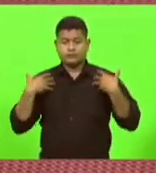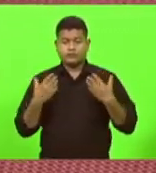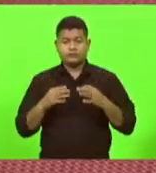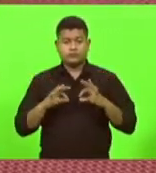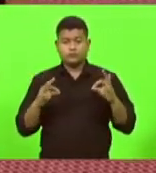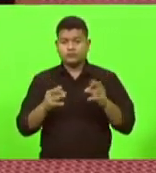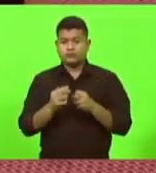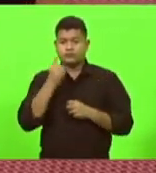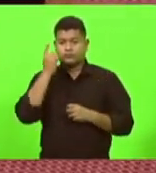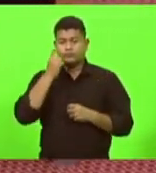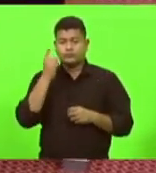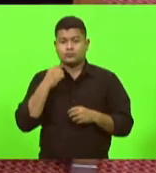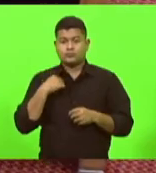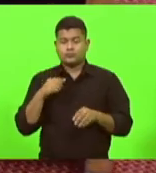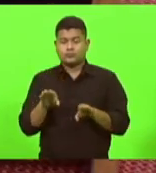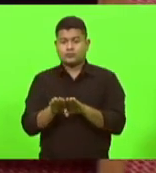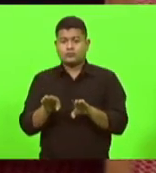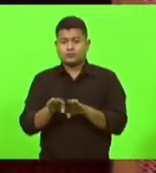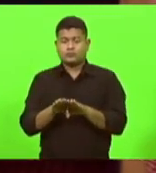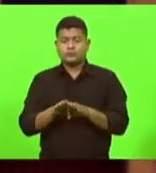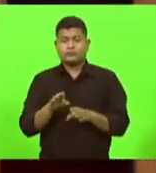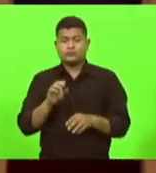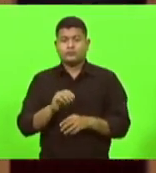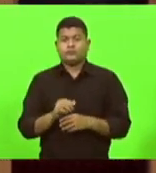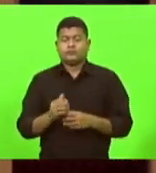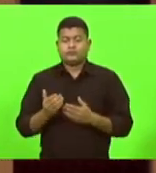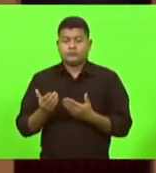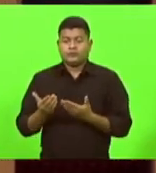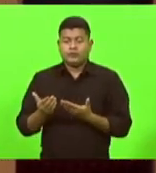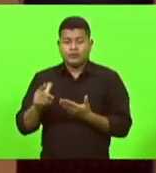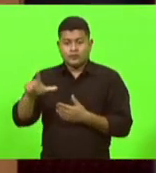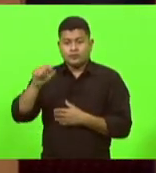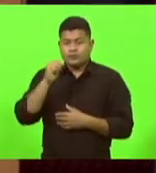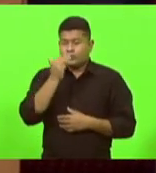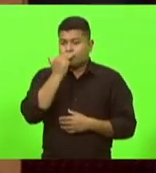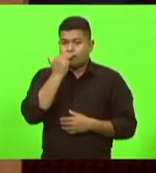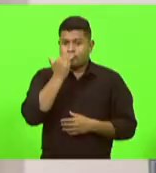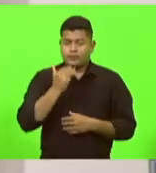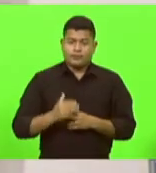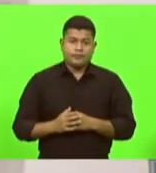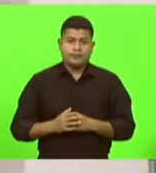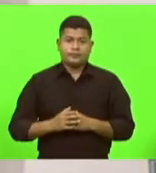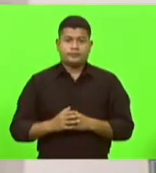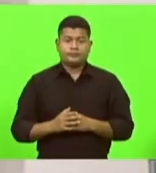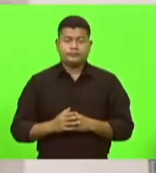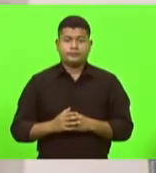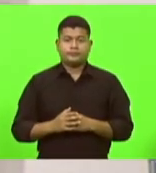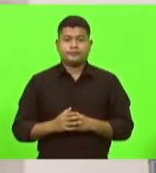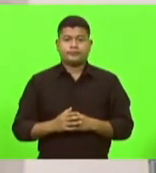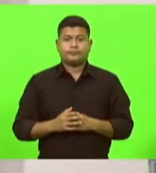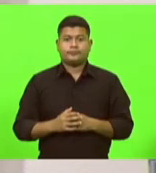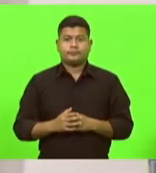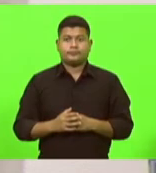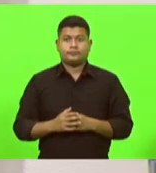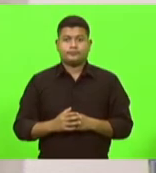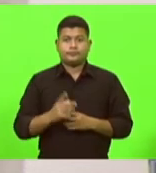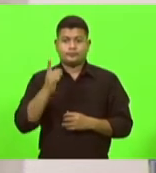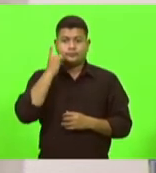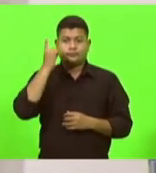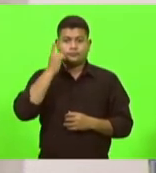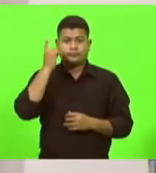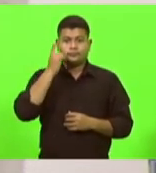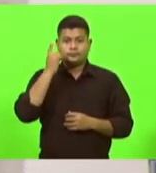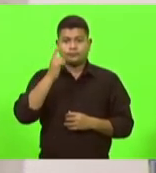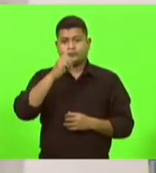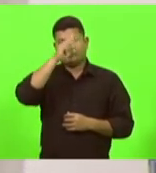Assembleia Legislativa de Santa Catarina. Deputado Moacir Sopelsa. Obrigado, deputado. Como vota o deputado